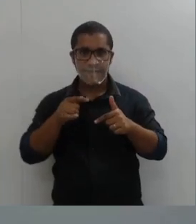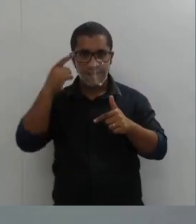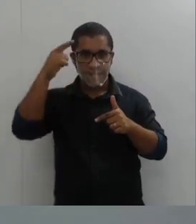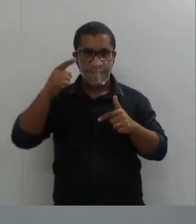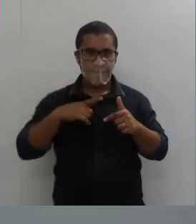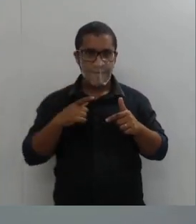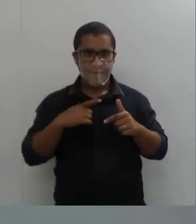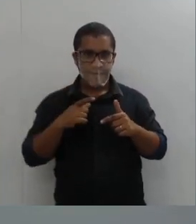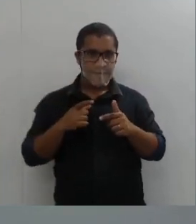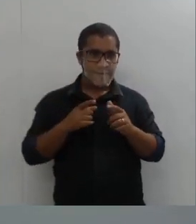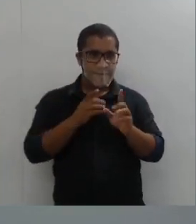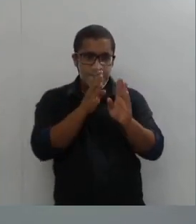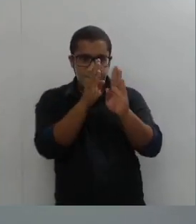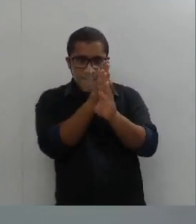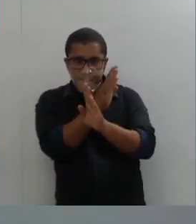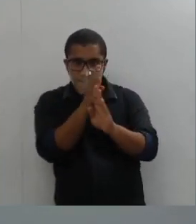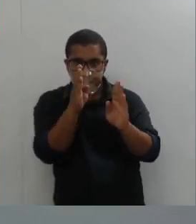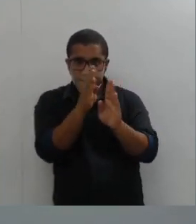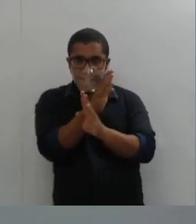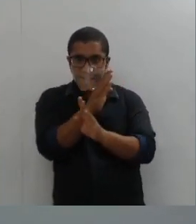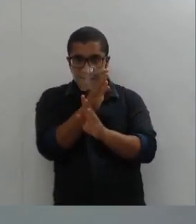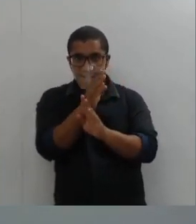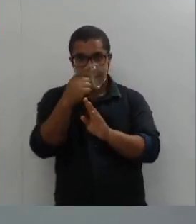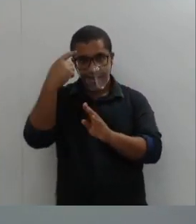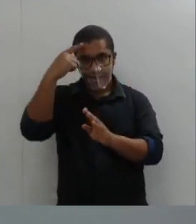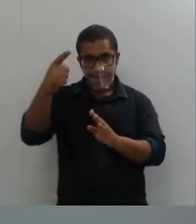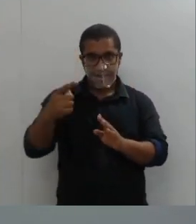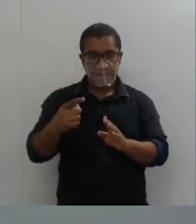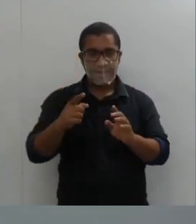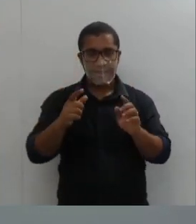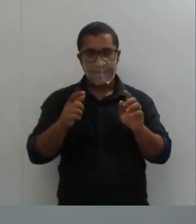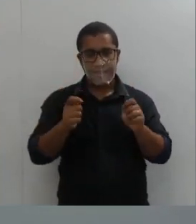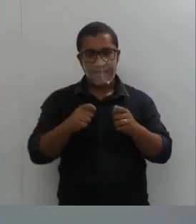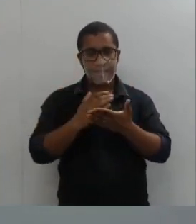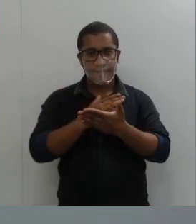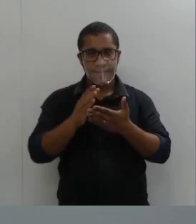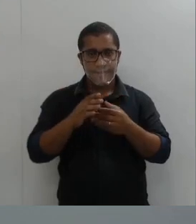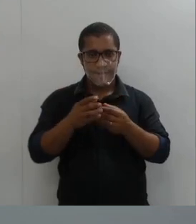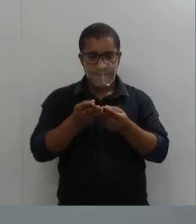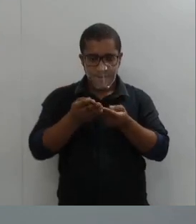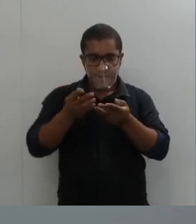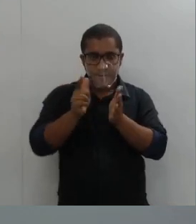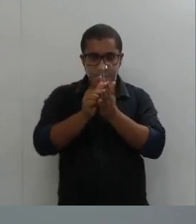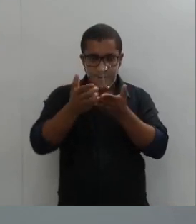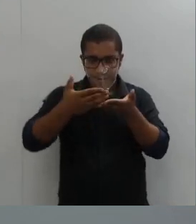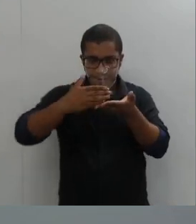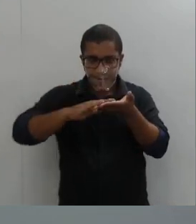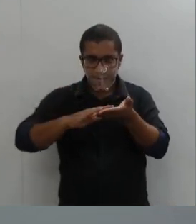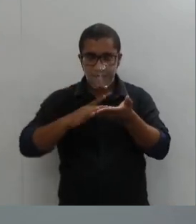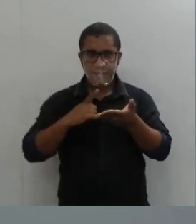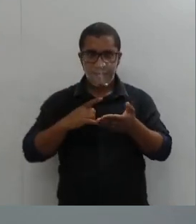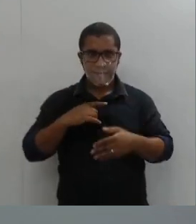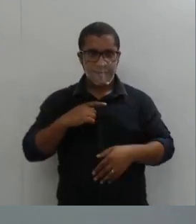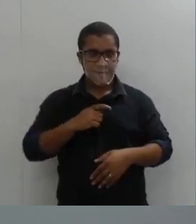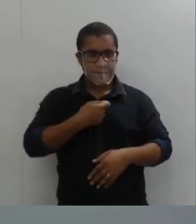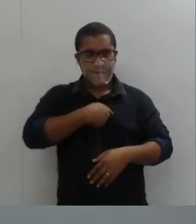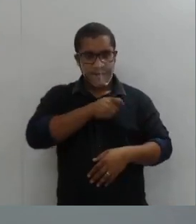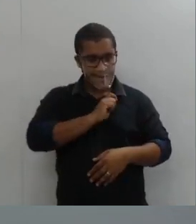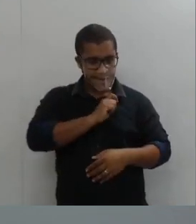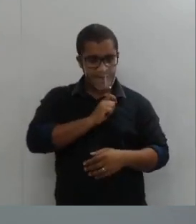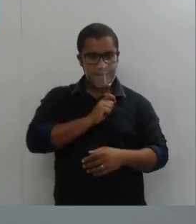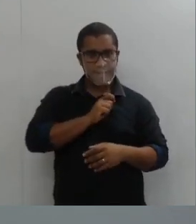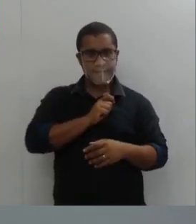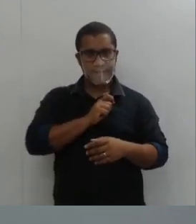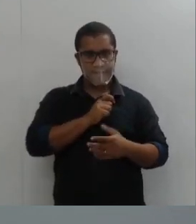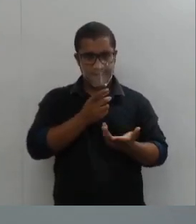gente pode dobrar o papelzinho e brincar como delegado, vítima, etc. e tal. Então aquilo também